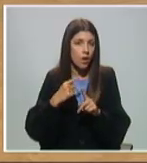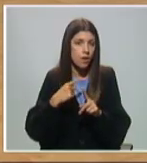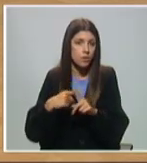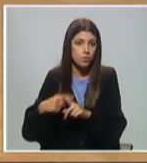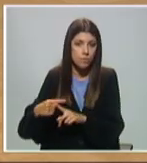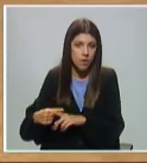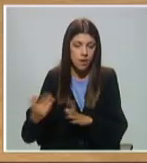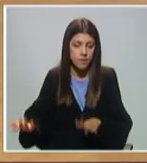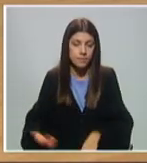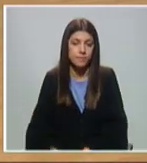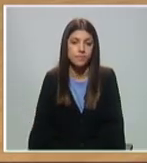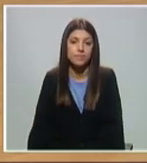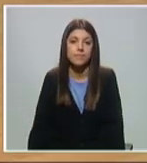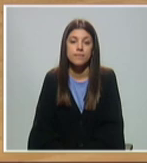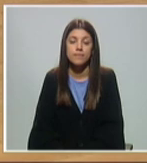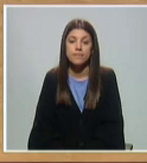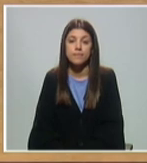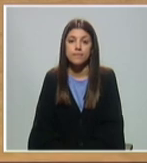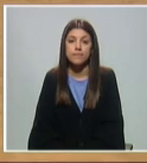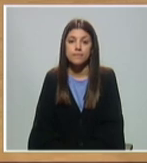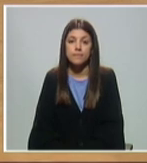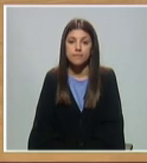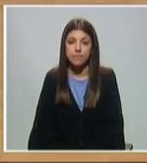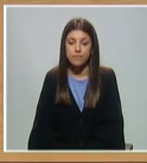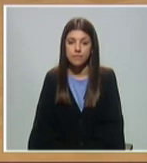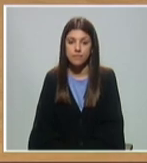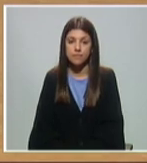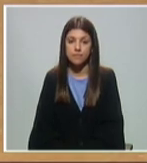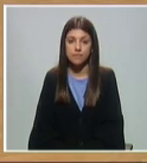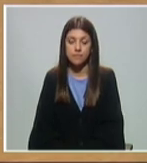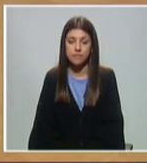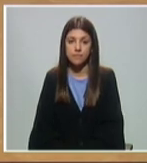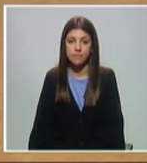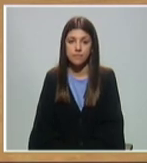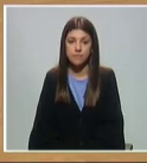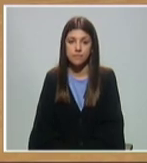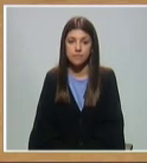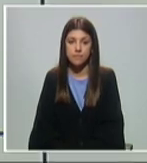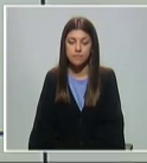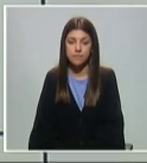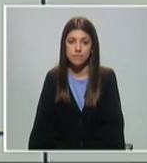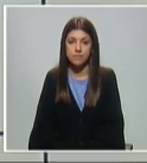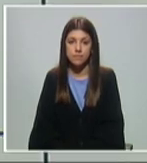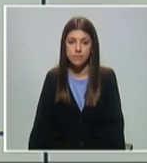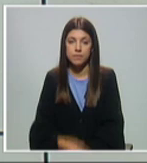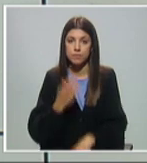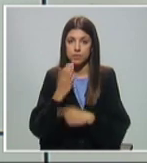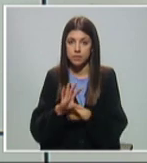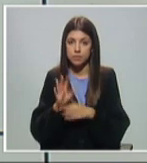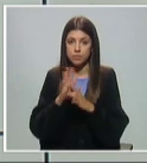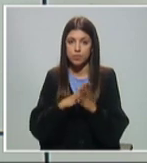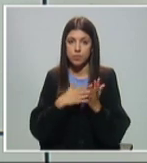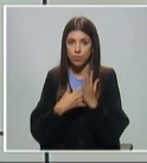diferentes. Então nós vamos agora ver como é que podemos aplicar e como é que ela faz sentido. Por exemplo, neste quadro que